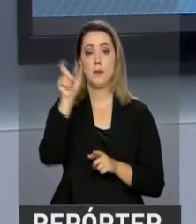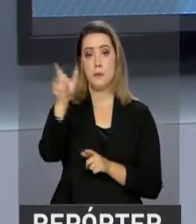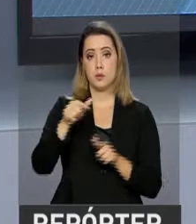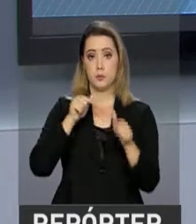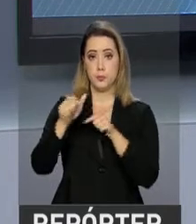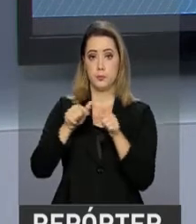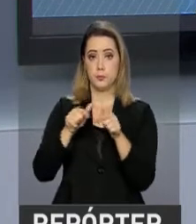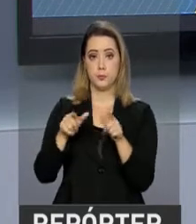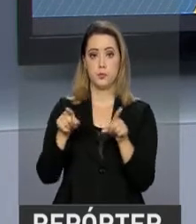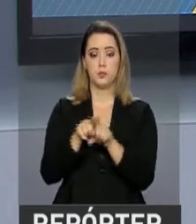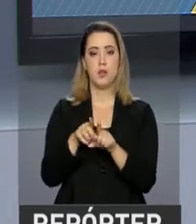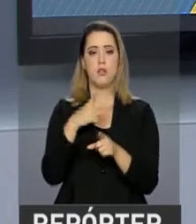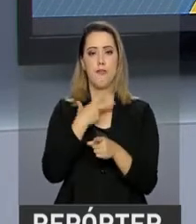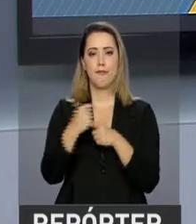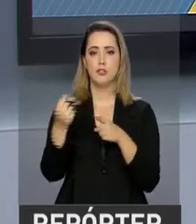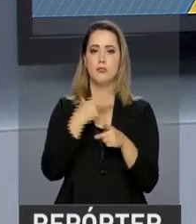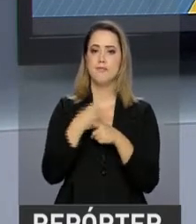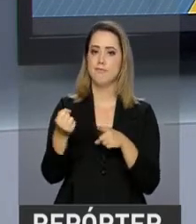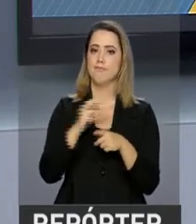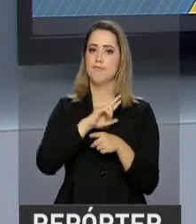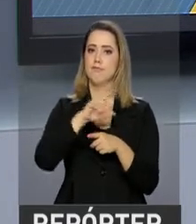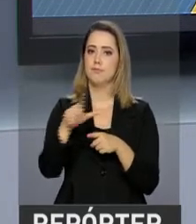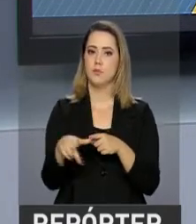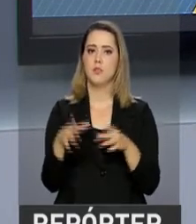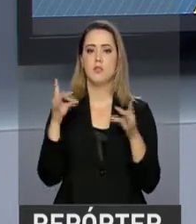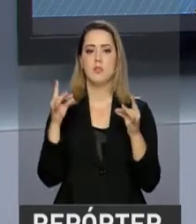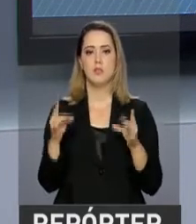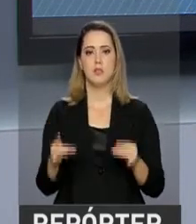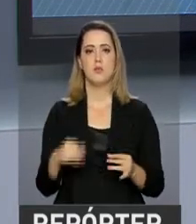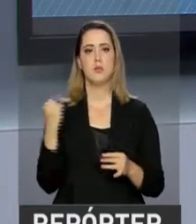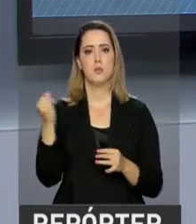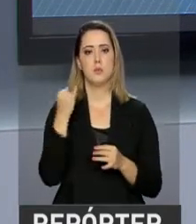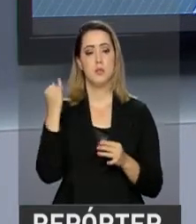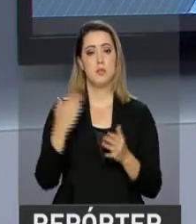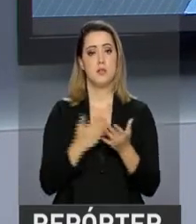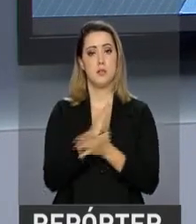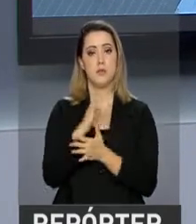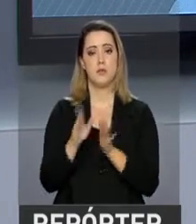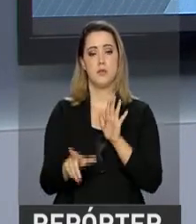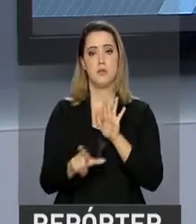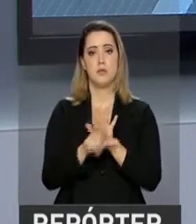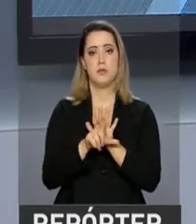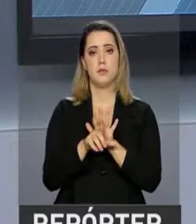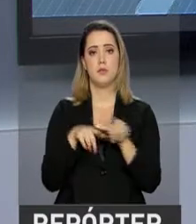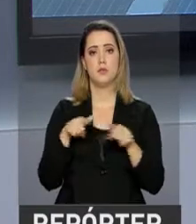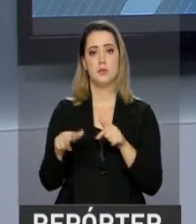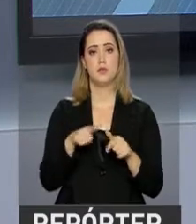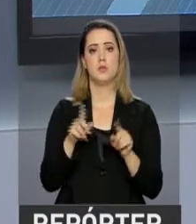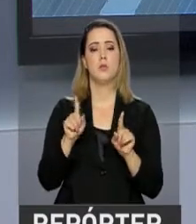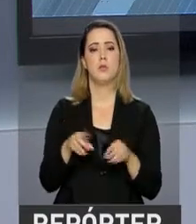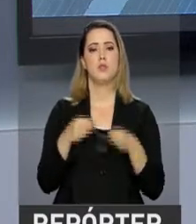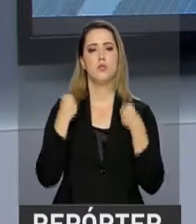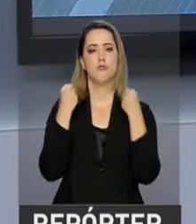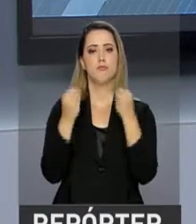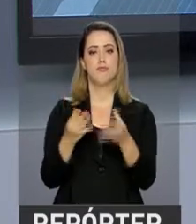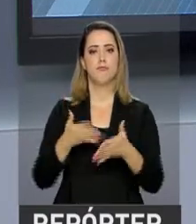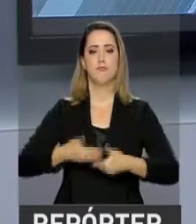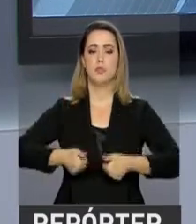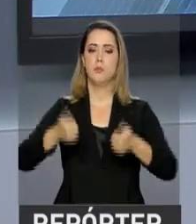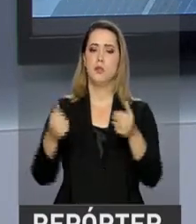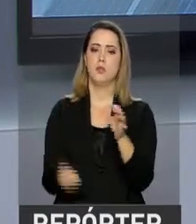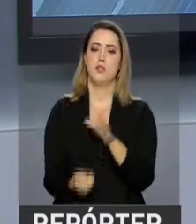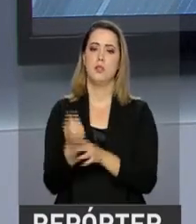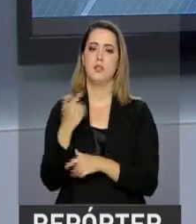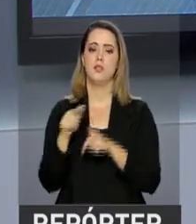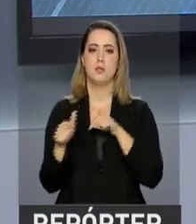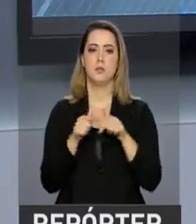tem obtido várias conquistas ele destacou que a aprovação da reforma trabalhista já tem trazido avanços na geração de